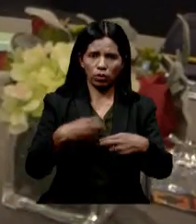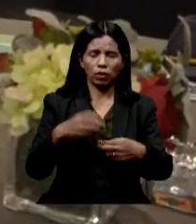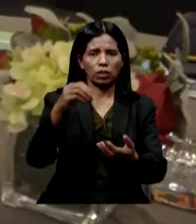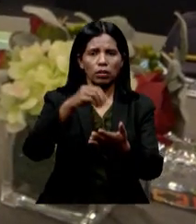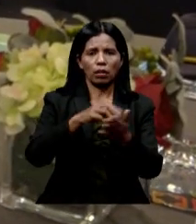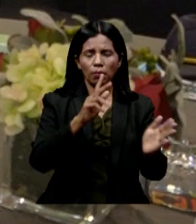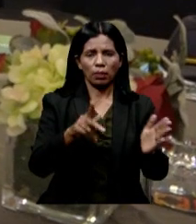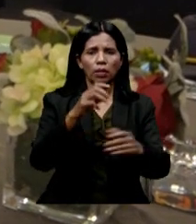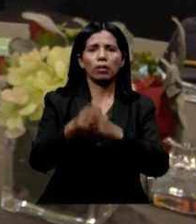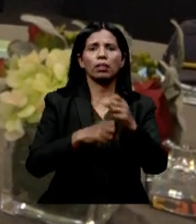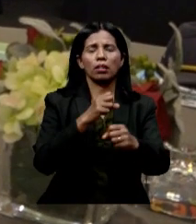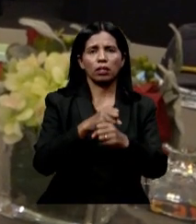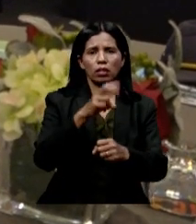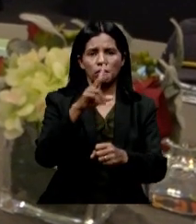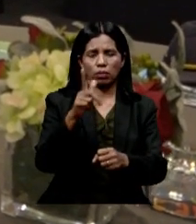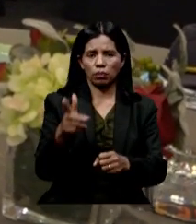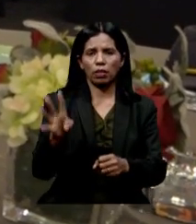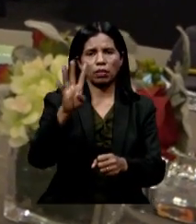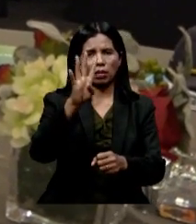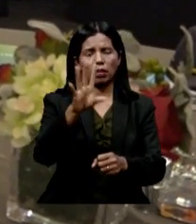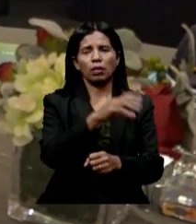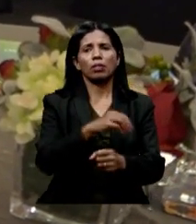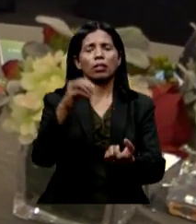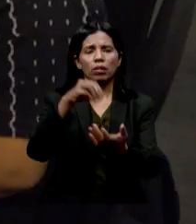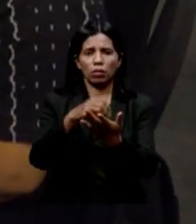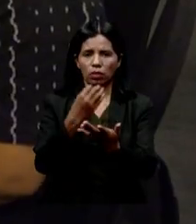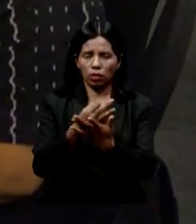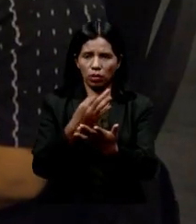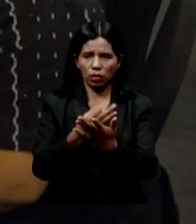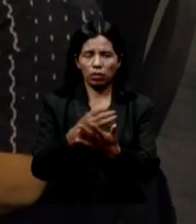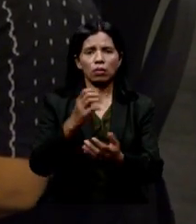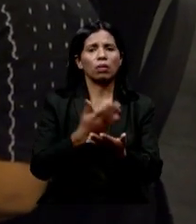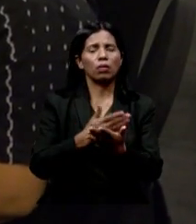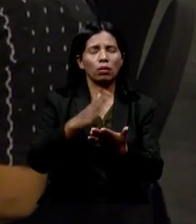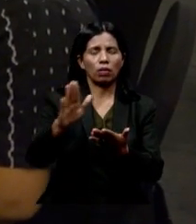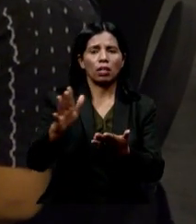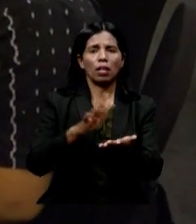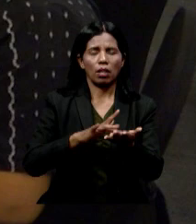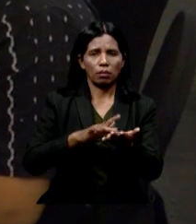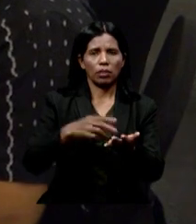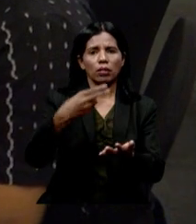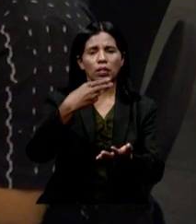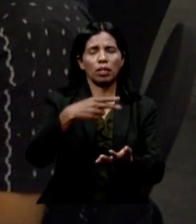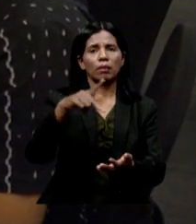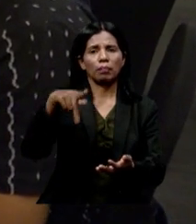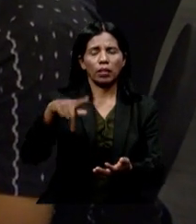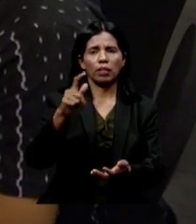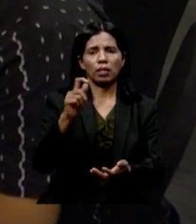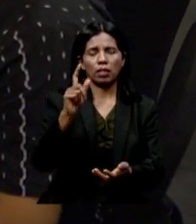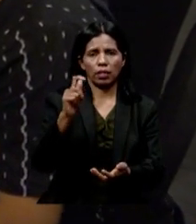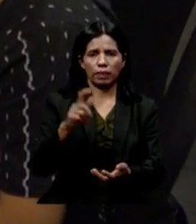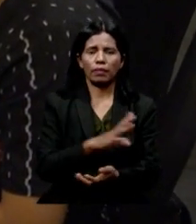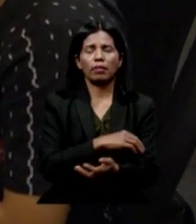e plano tina rihun rua ronulu resinhat o dialoga orçamento basosa e moro que hepatites. Tui relatório regular